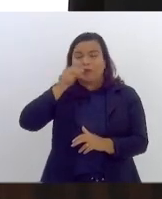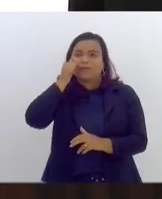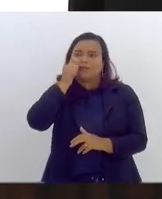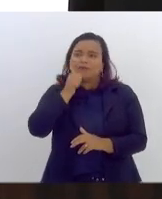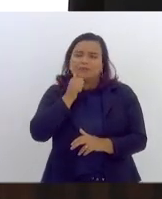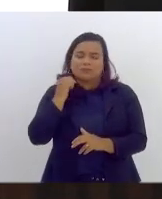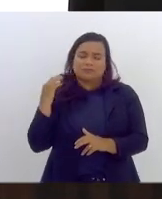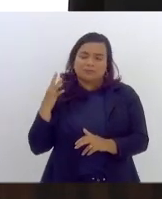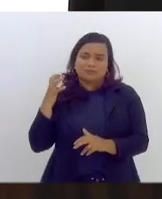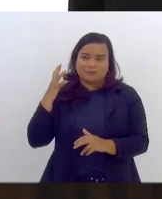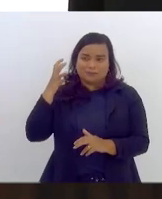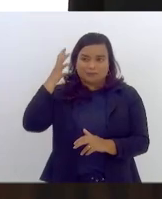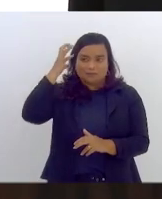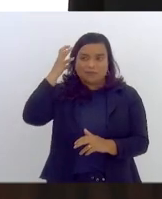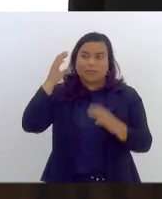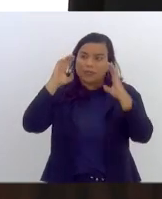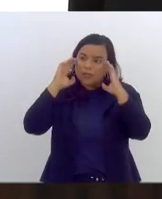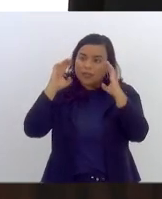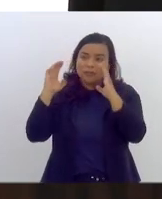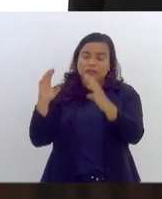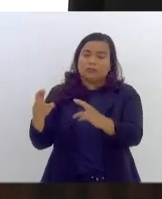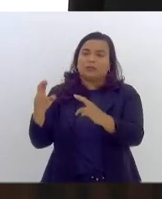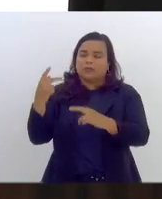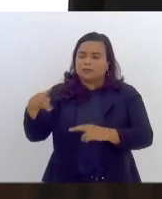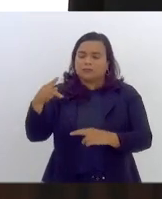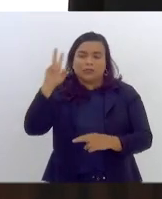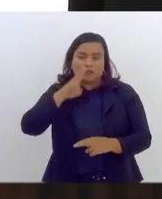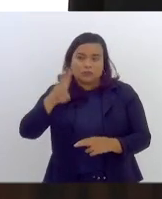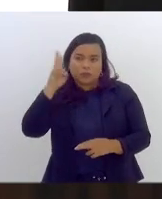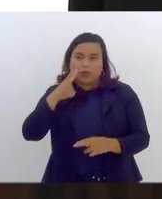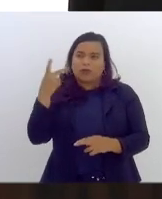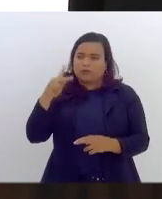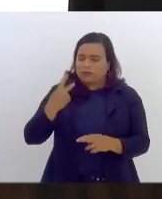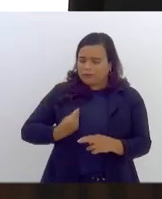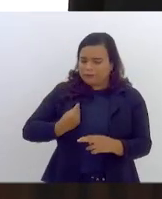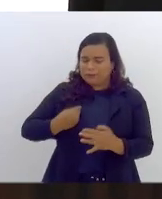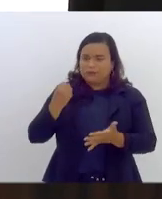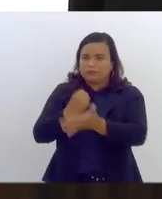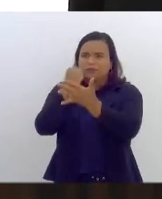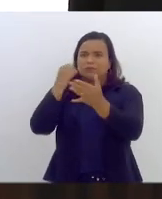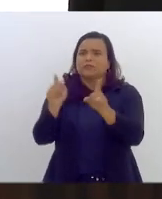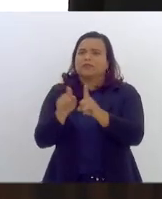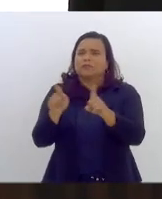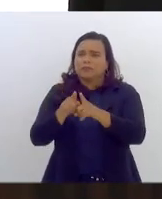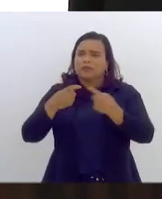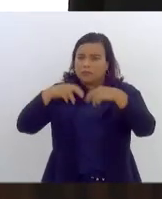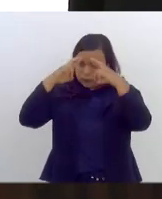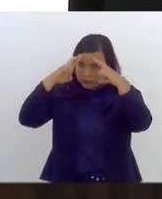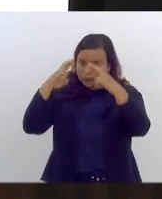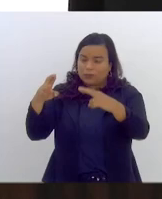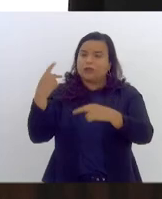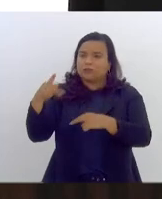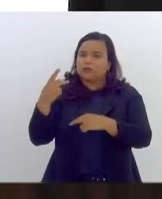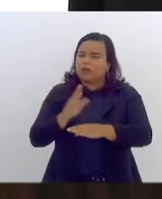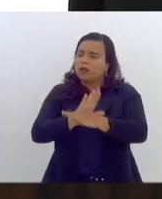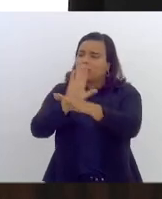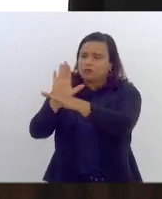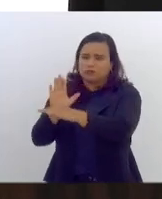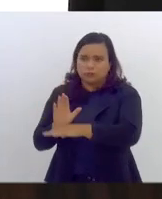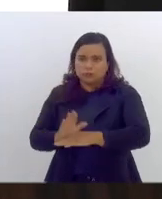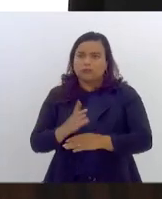Franco, em respeito à sua história, em respeito à sua trajetória, em respeito à sua